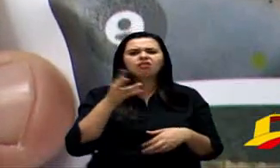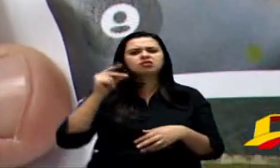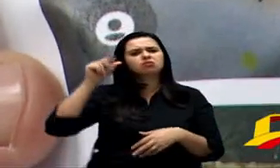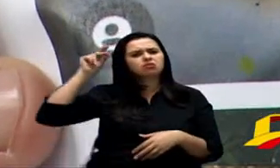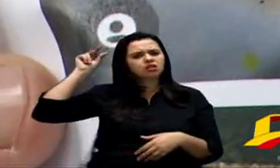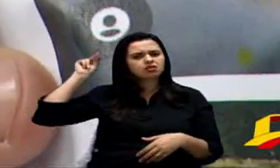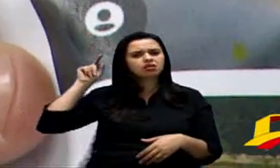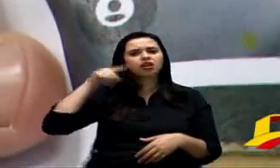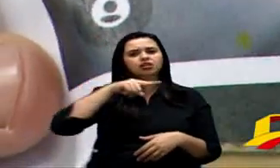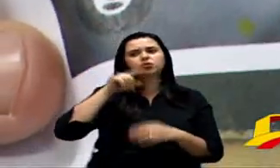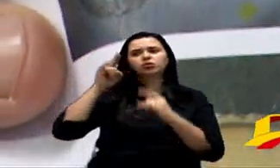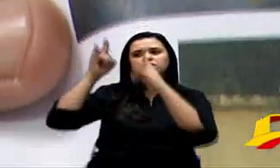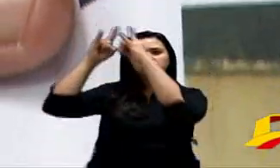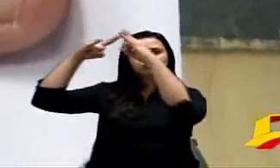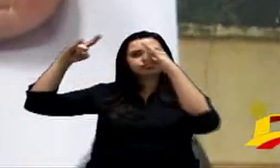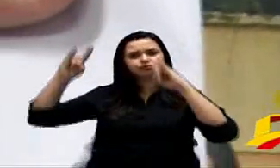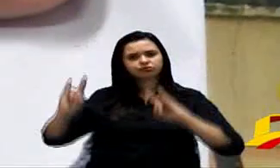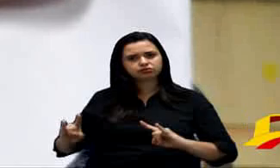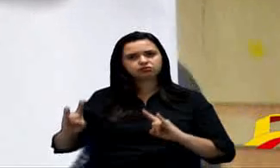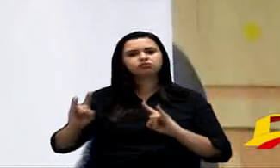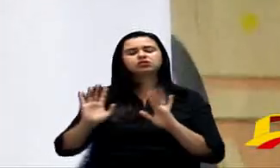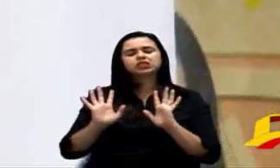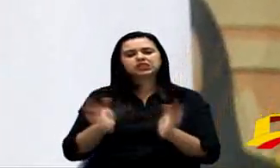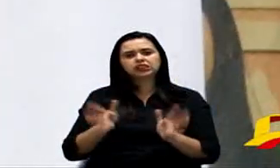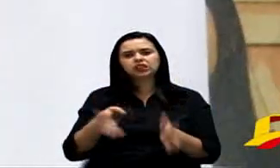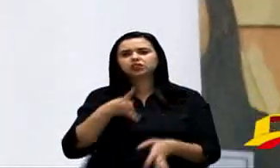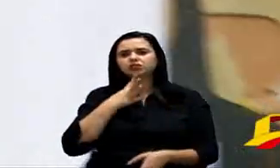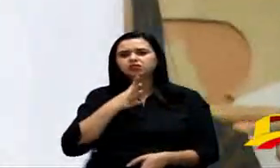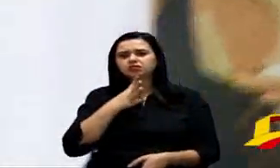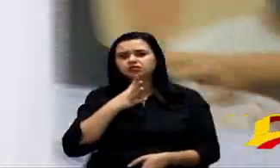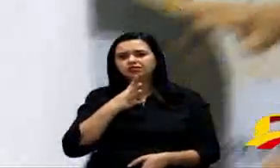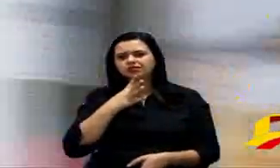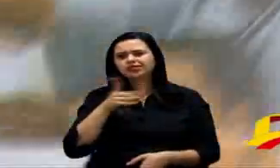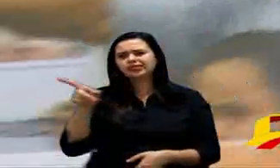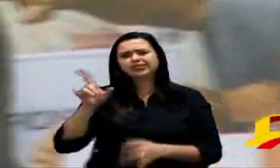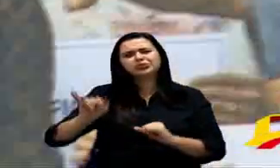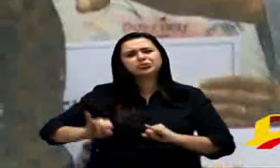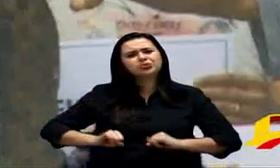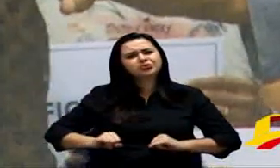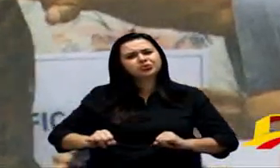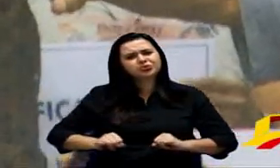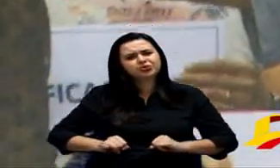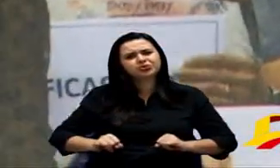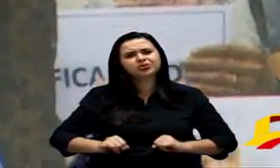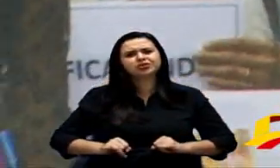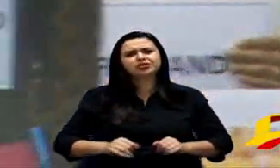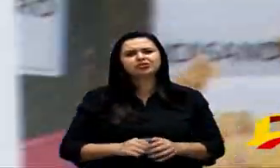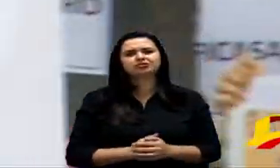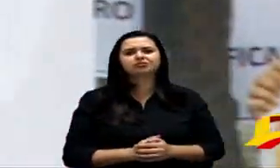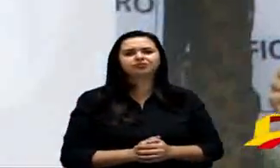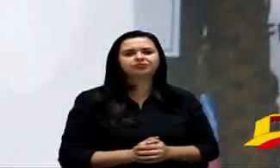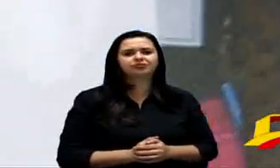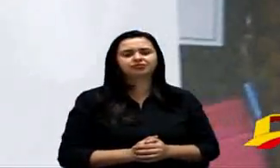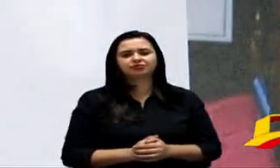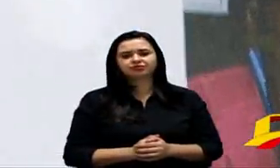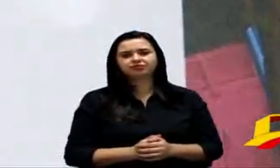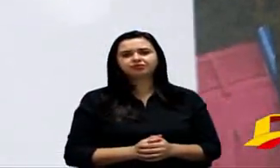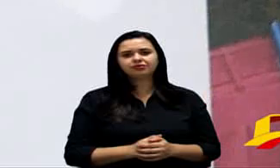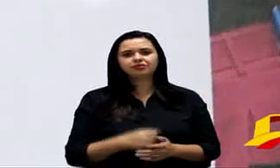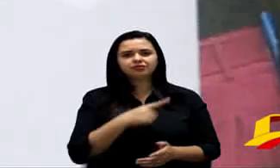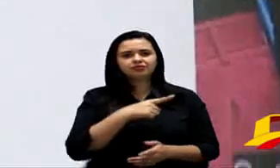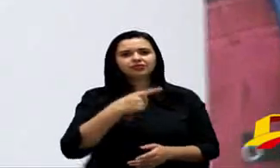porque lá no circo ele sofria maus tratos, né, para ele aprender. Na época, quando ele era criança, tinha 9 anos,